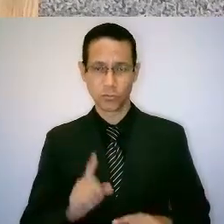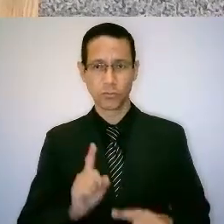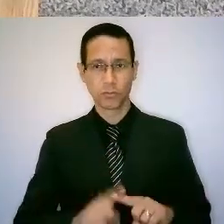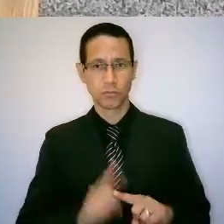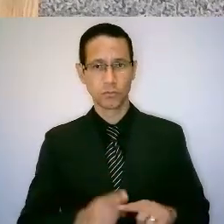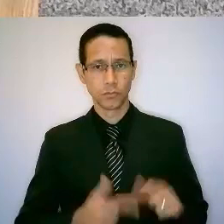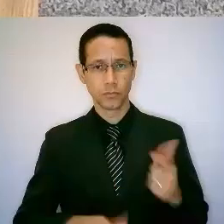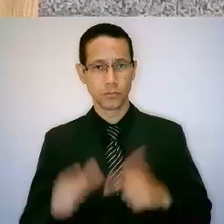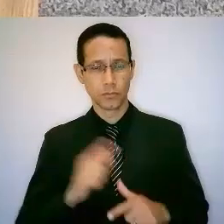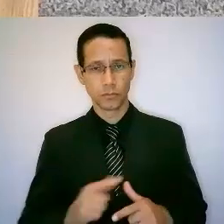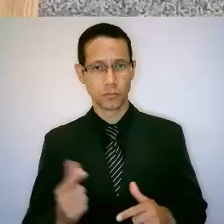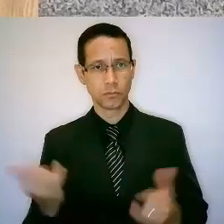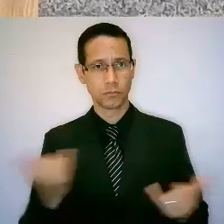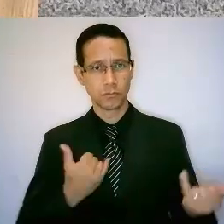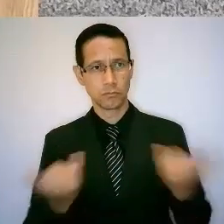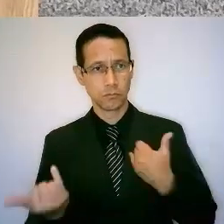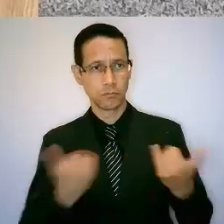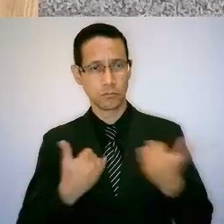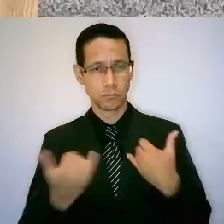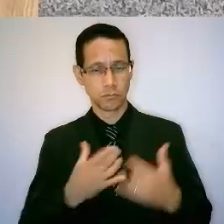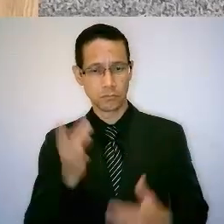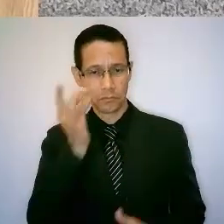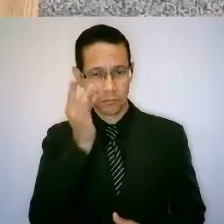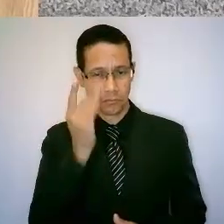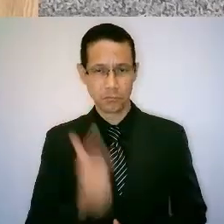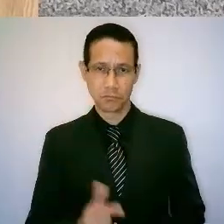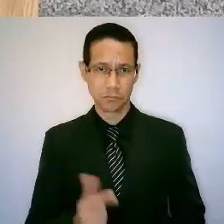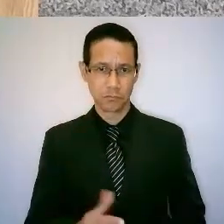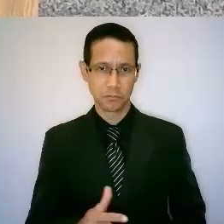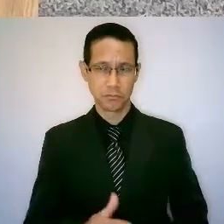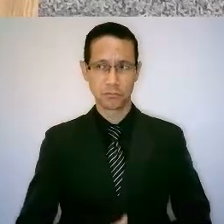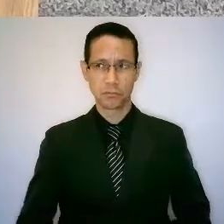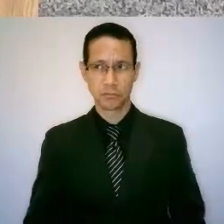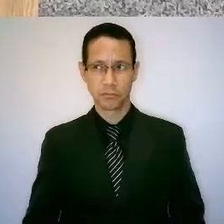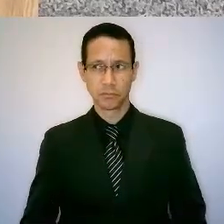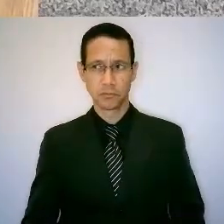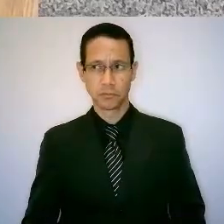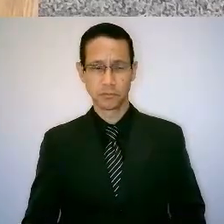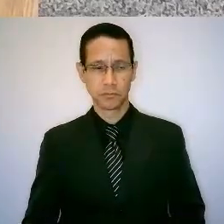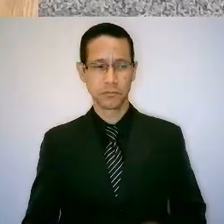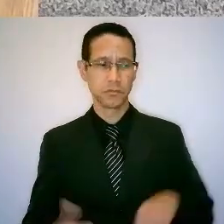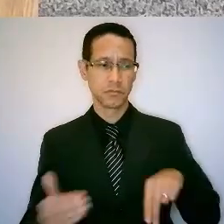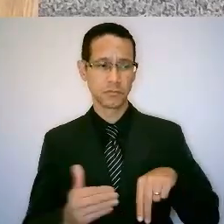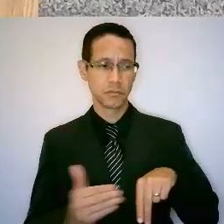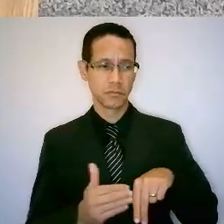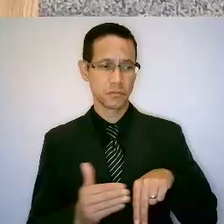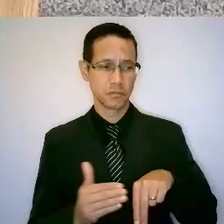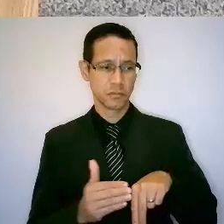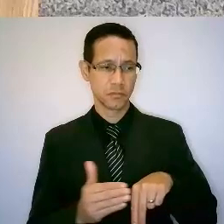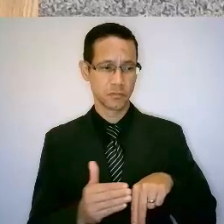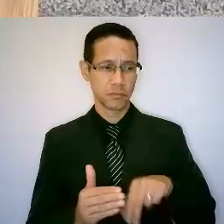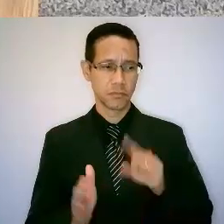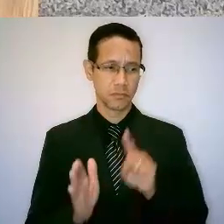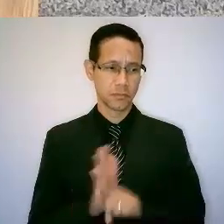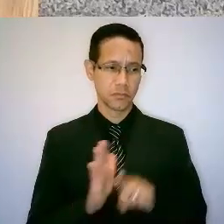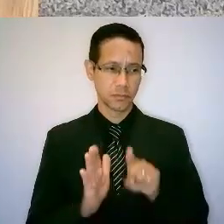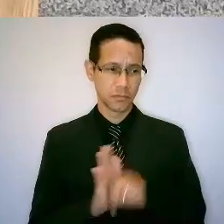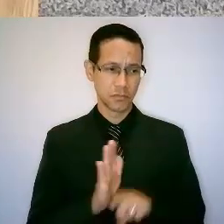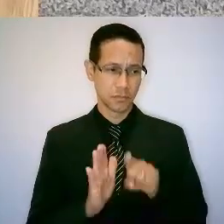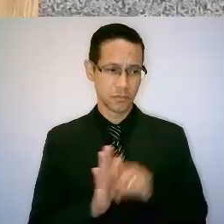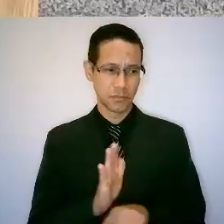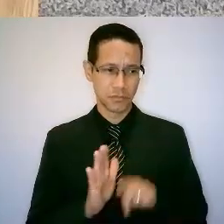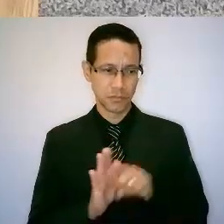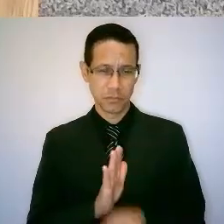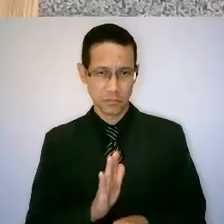são de ouvi dizer nenhuma presenciar o fato a presença vítima ela é questionada durante esses depoimentos inclusive de forma